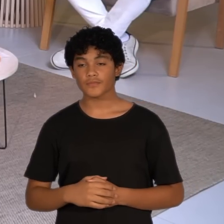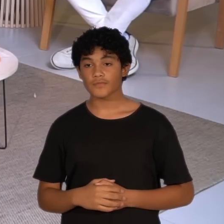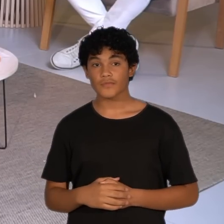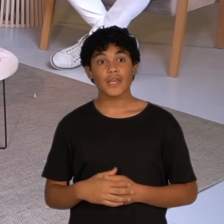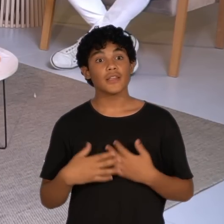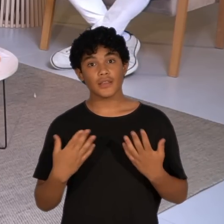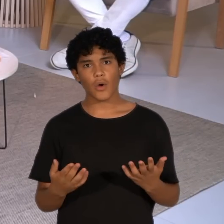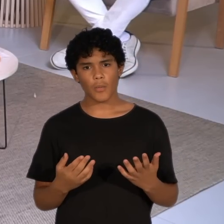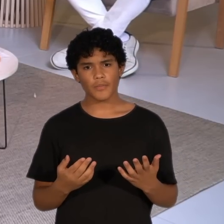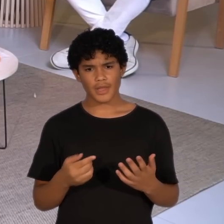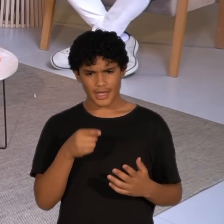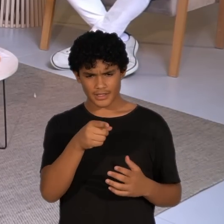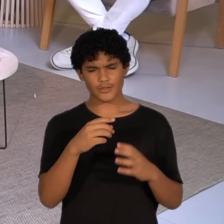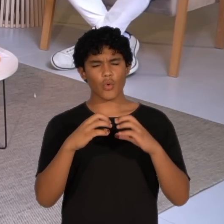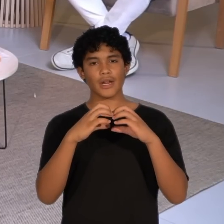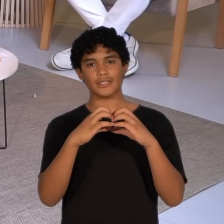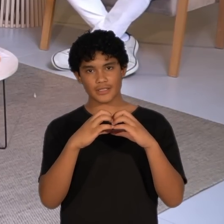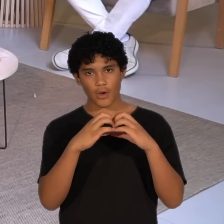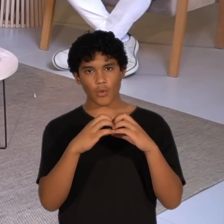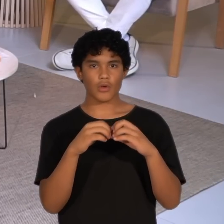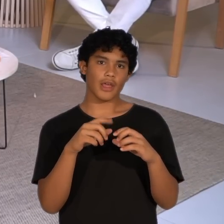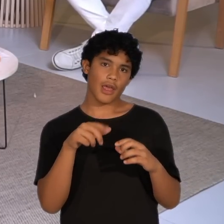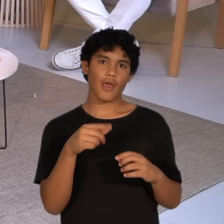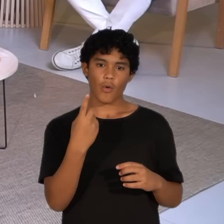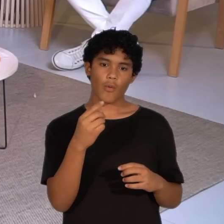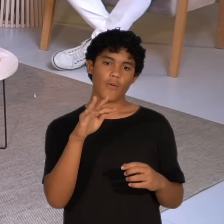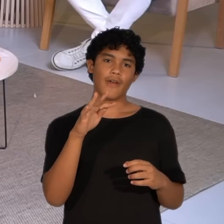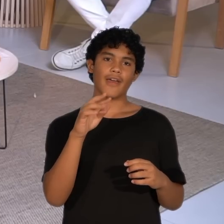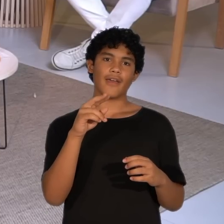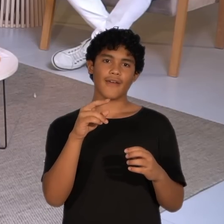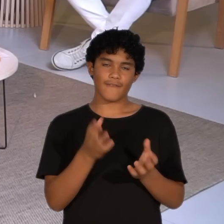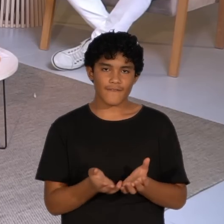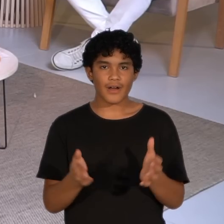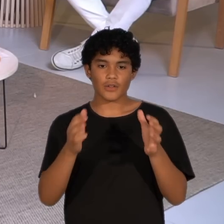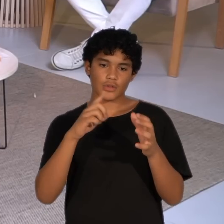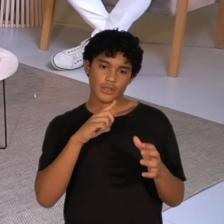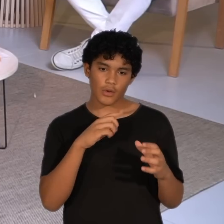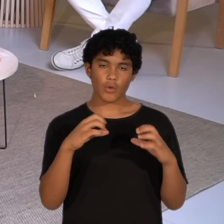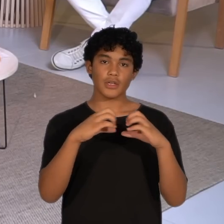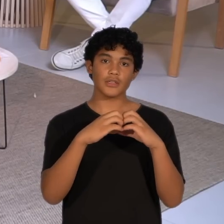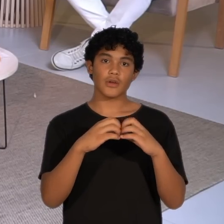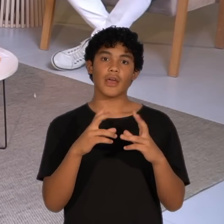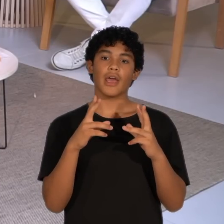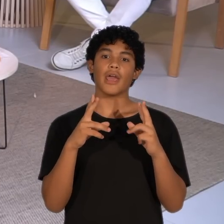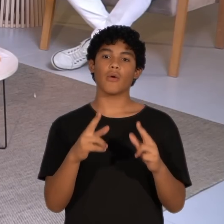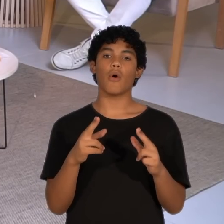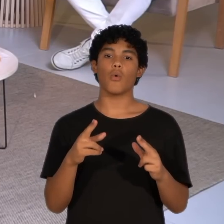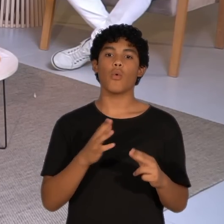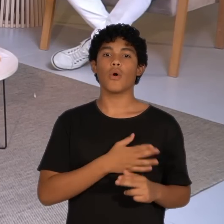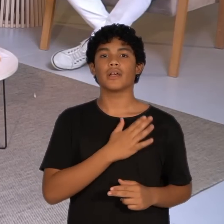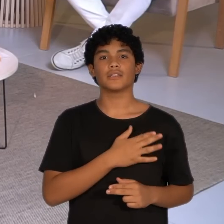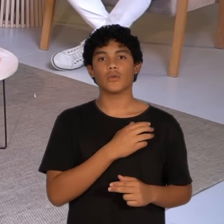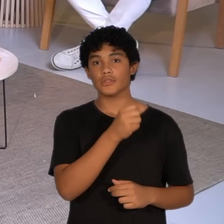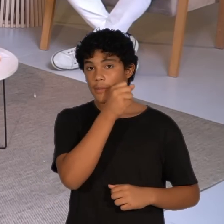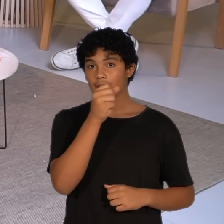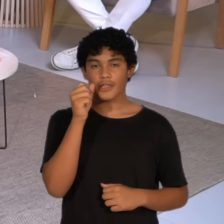Bacana. Então, esse formato de coração, né, que é um barro, formato de coração, diz que o coração dos